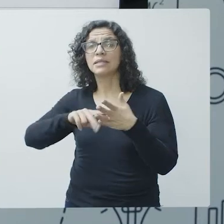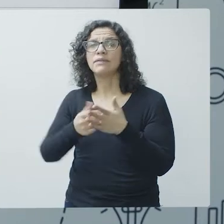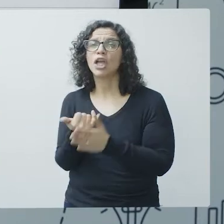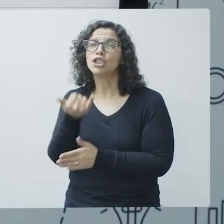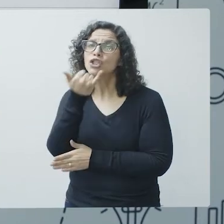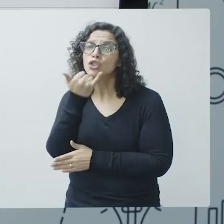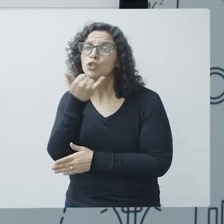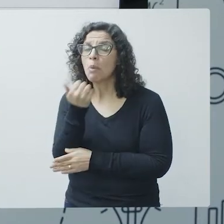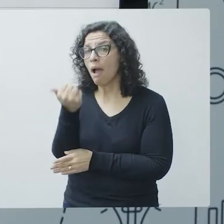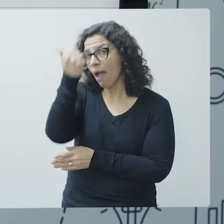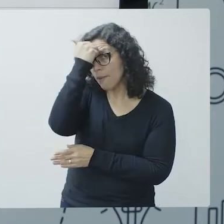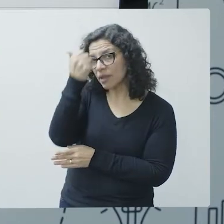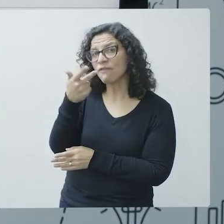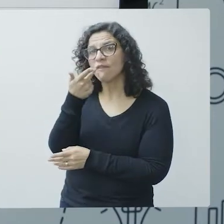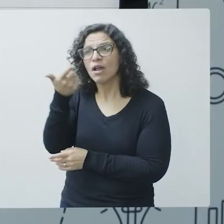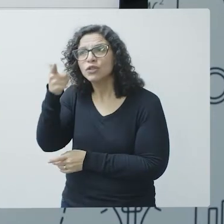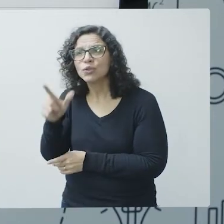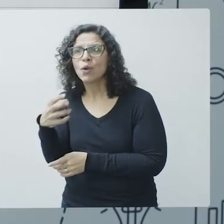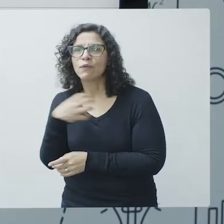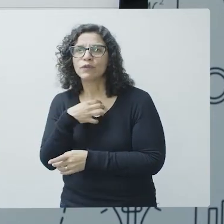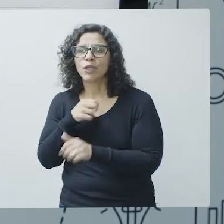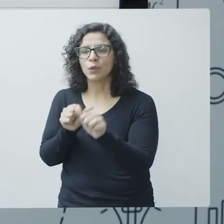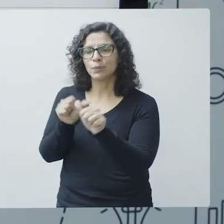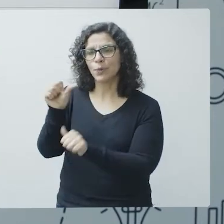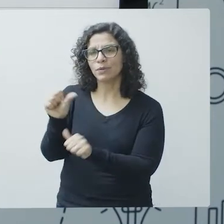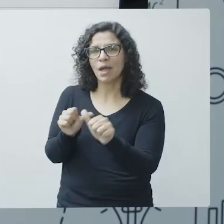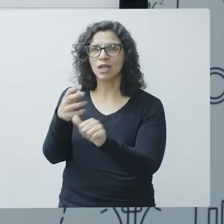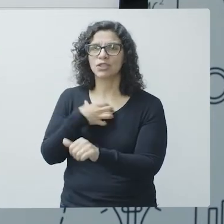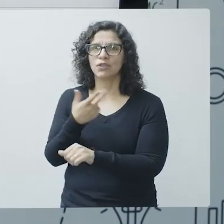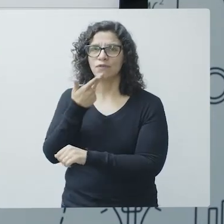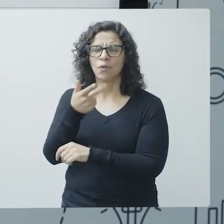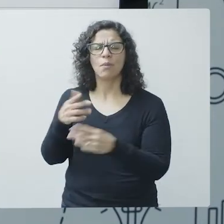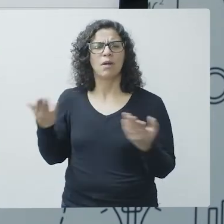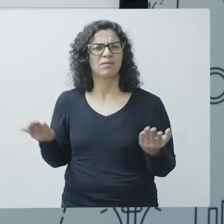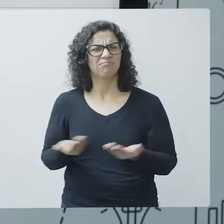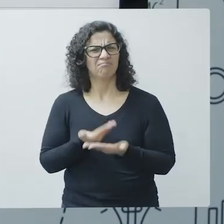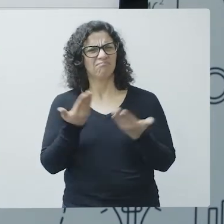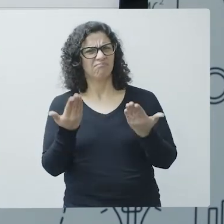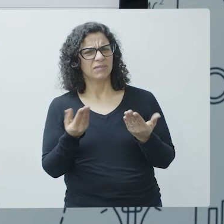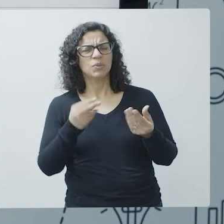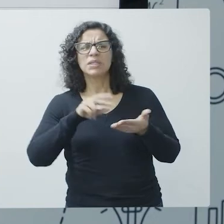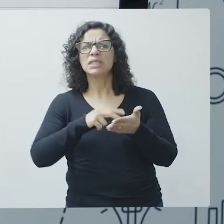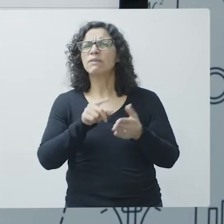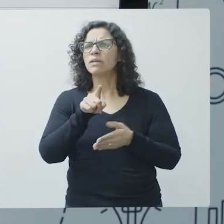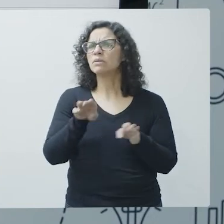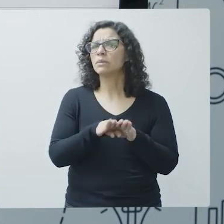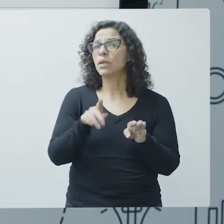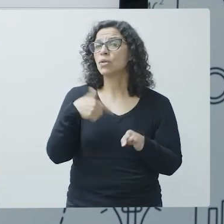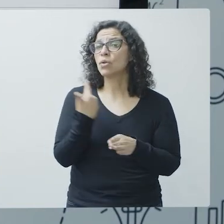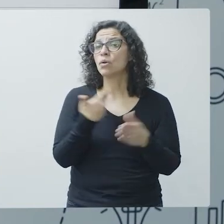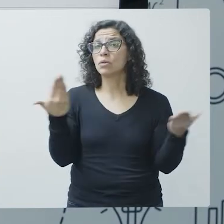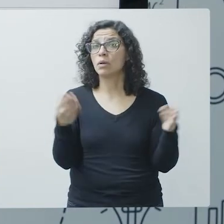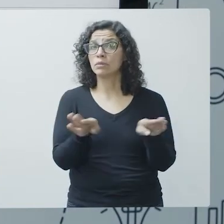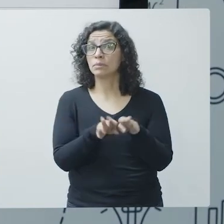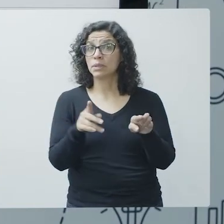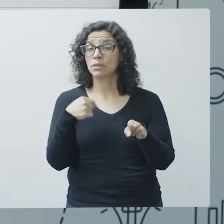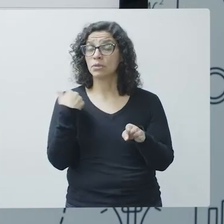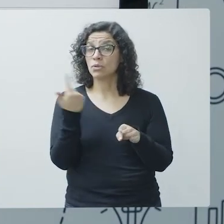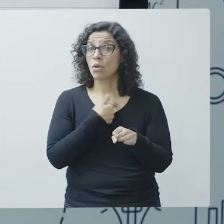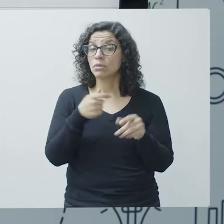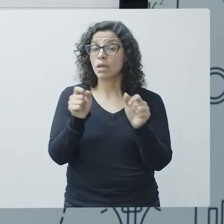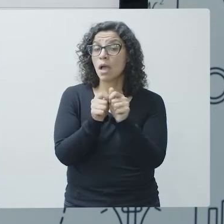desculpas, rever aquilo que foi dito. Tá, mas o que que isso tem a ver? Por isso que nós estamos fazendo o quê? Nós